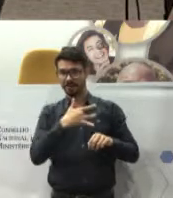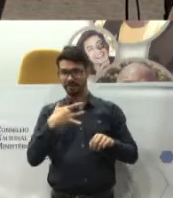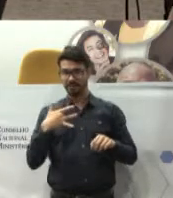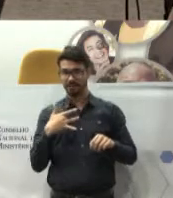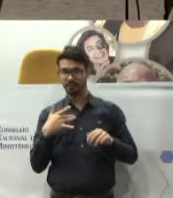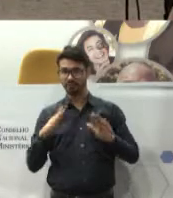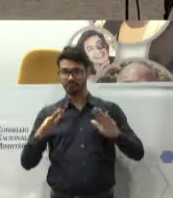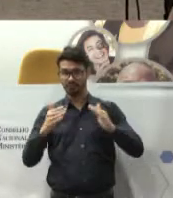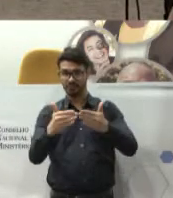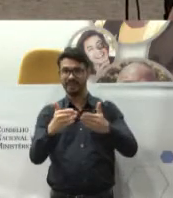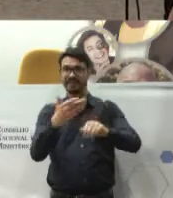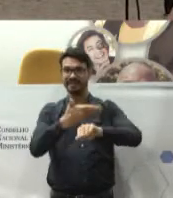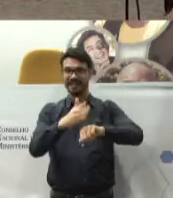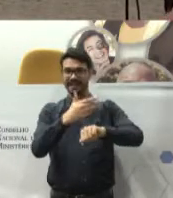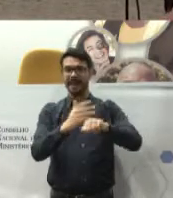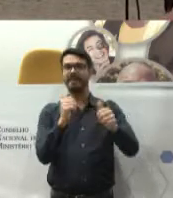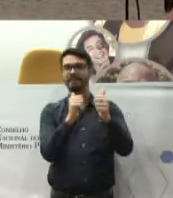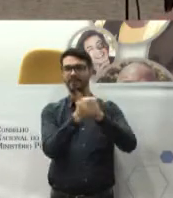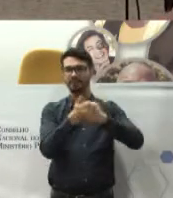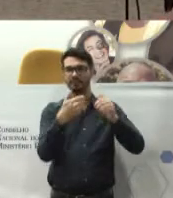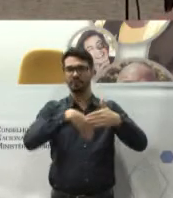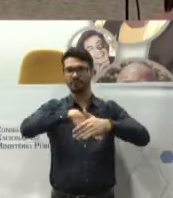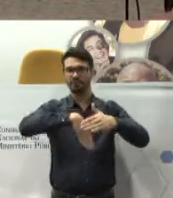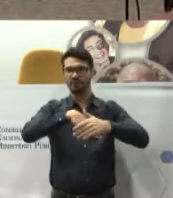se consegue treinar futebol dentro do elevador.